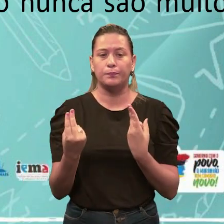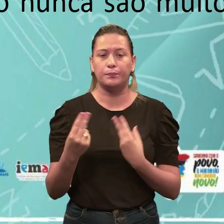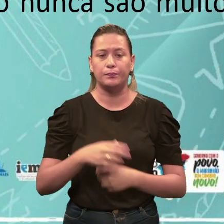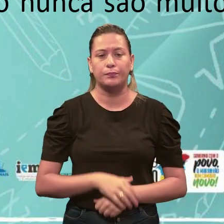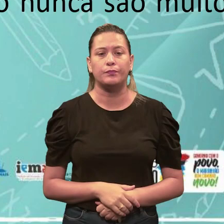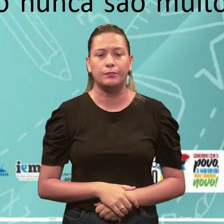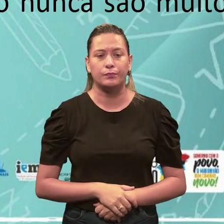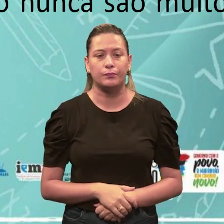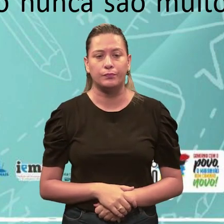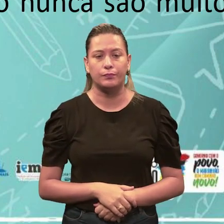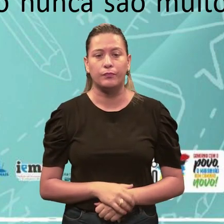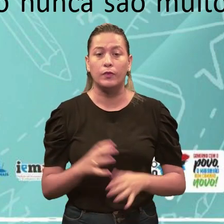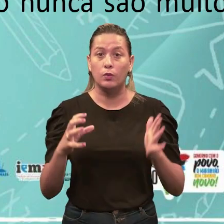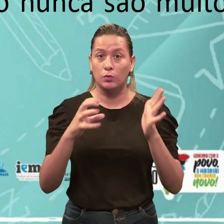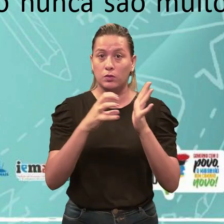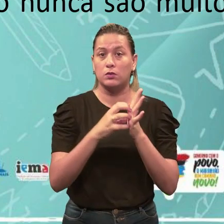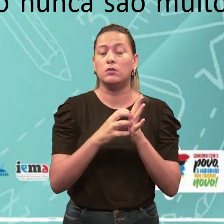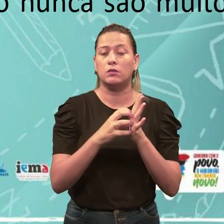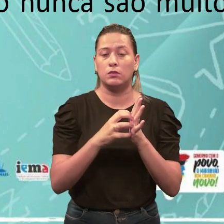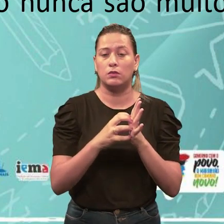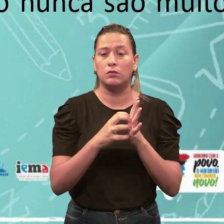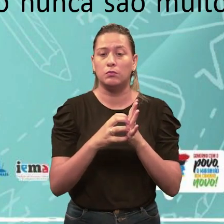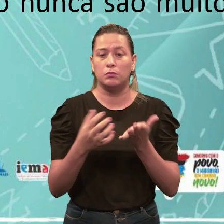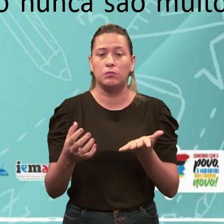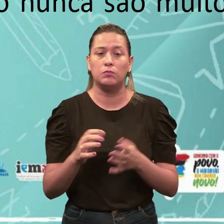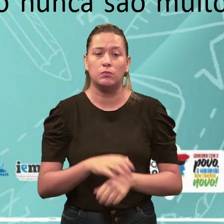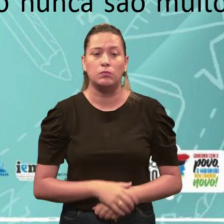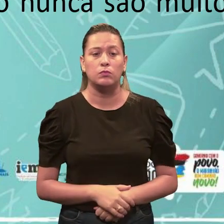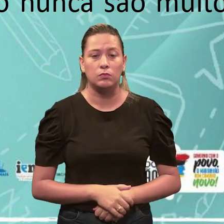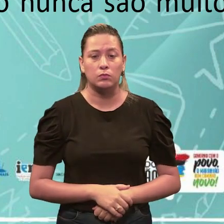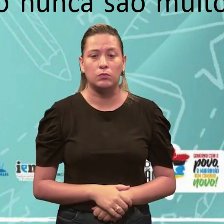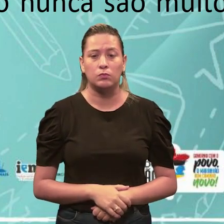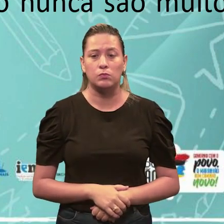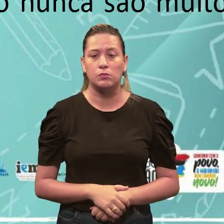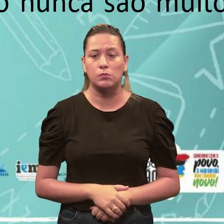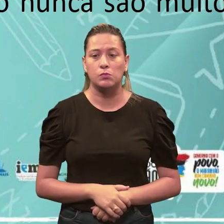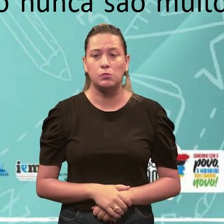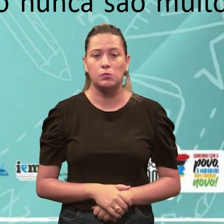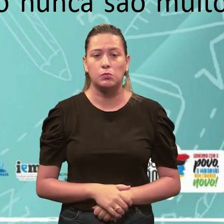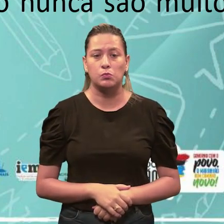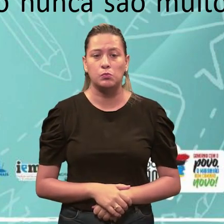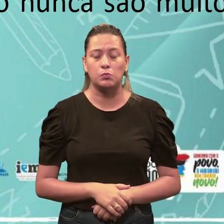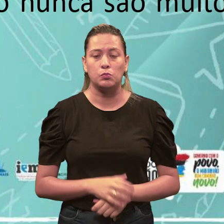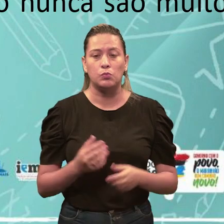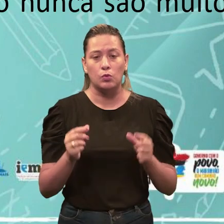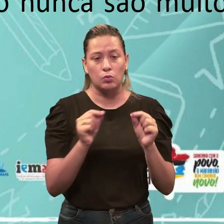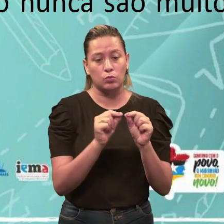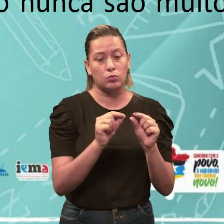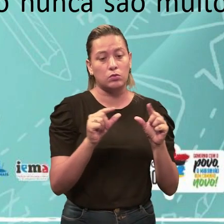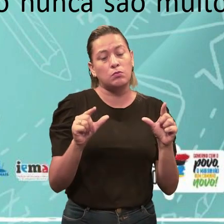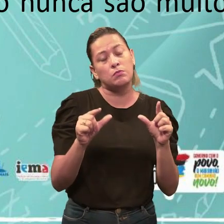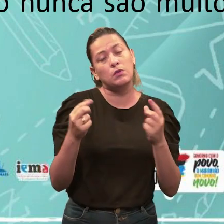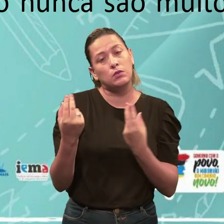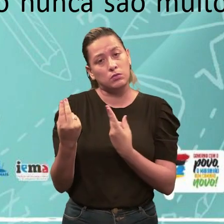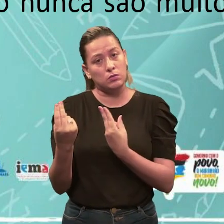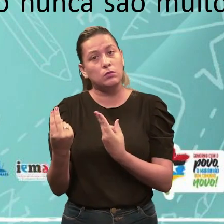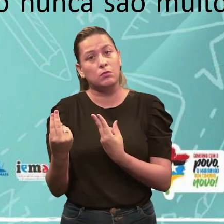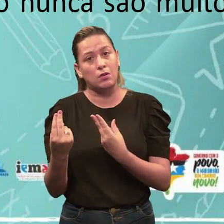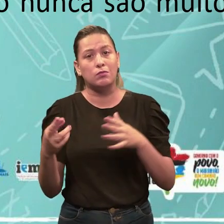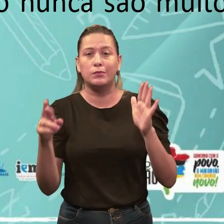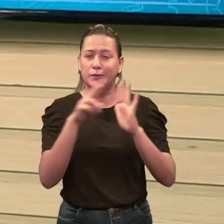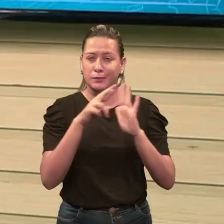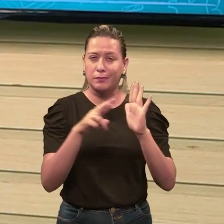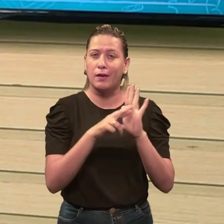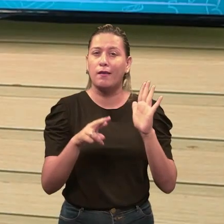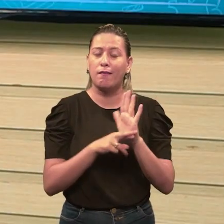espessura. Não exagerar no tamanho dos símbolos. Os símbolos dos diversos componentes de um circuito nunca são diferentes nos tamanhos.